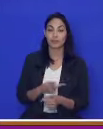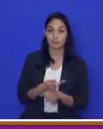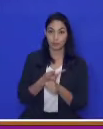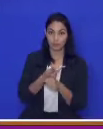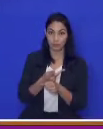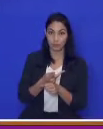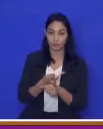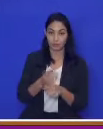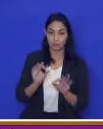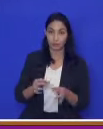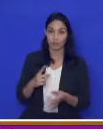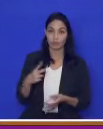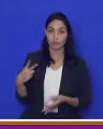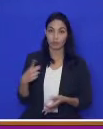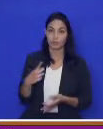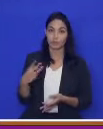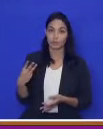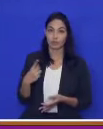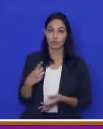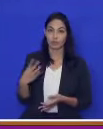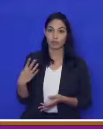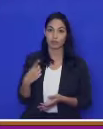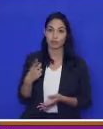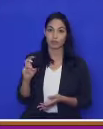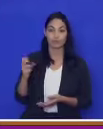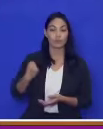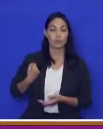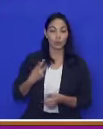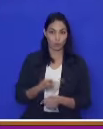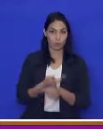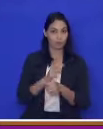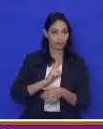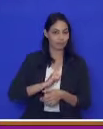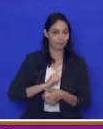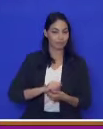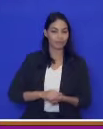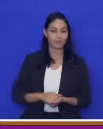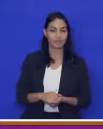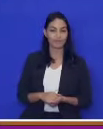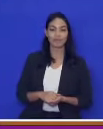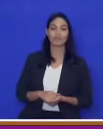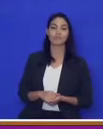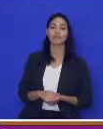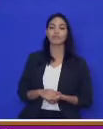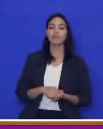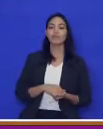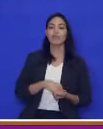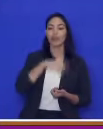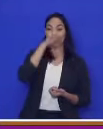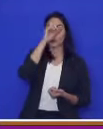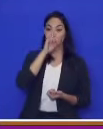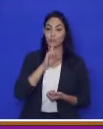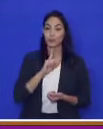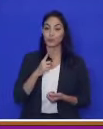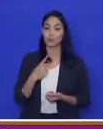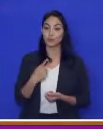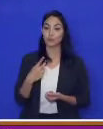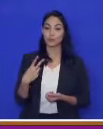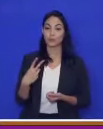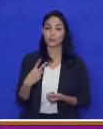ganha acertando 11, 12, 13, 14 ou 15 números. Bola amarela, número 12.